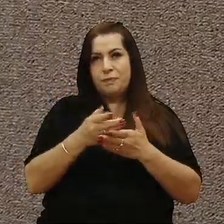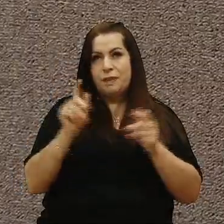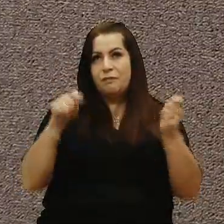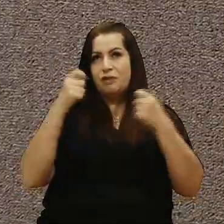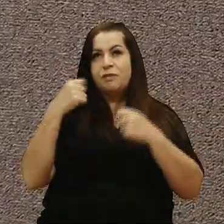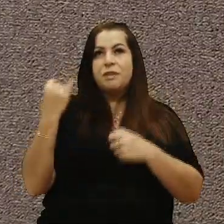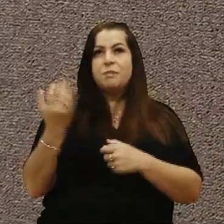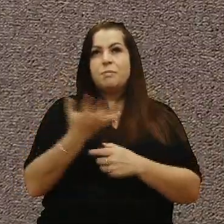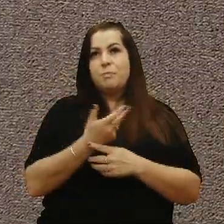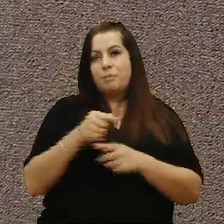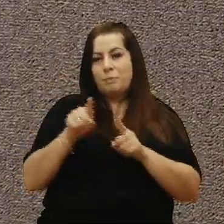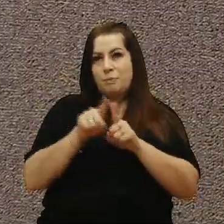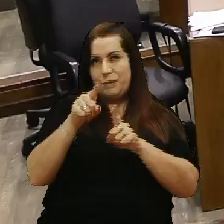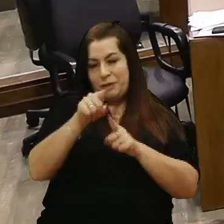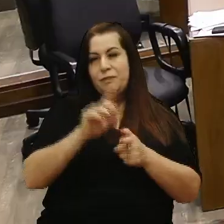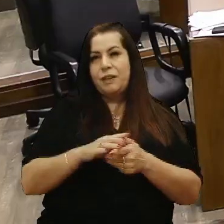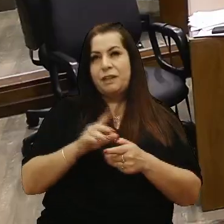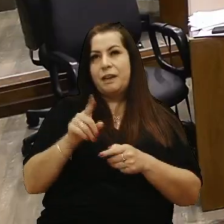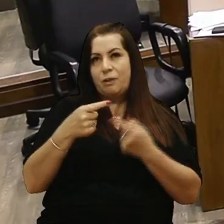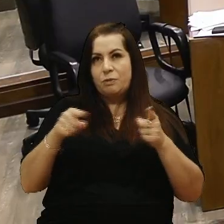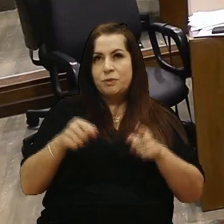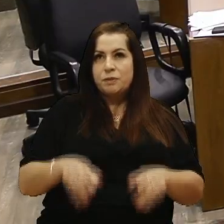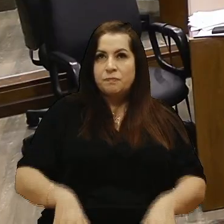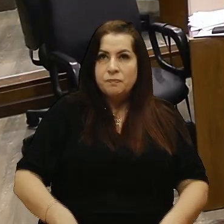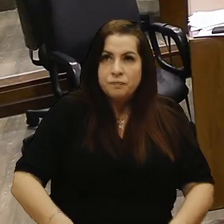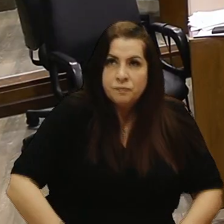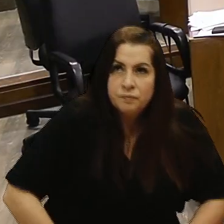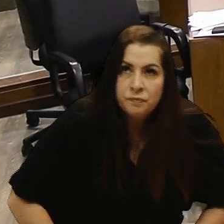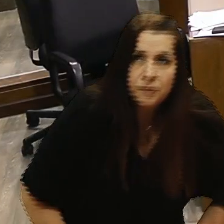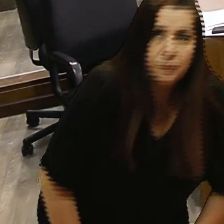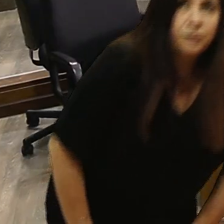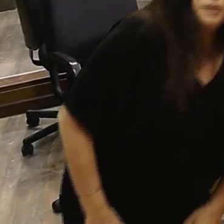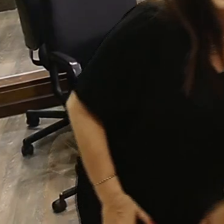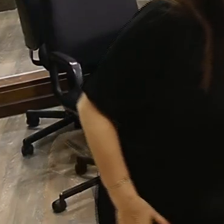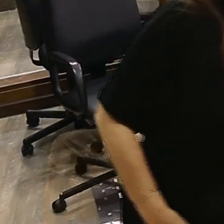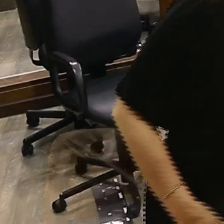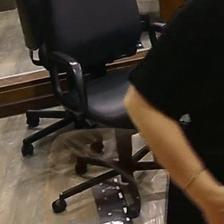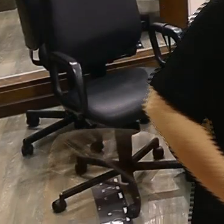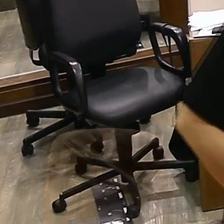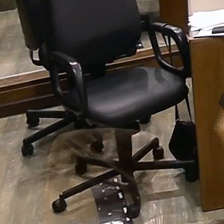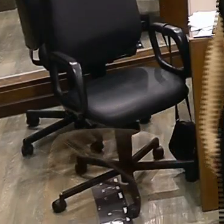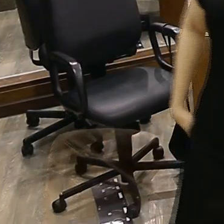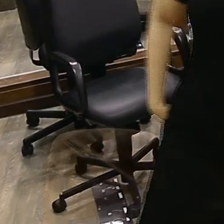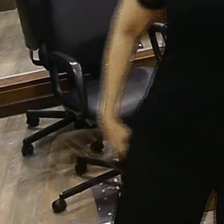tão incrível que é o CETEC Musical. Encerrada